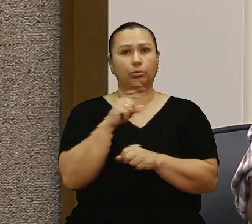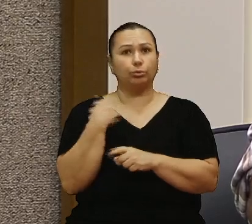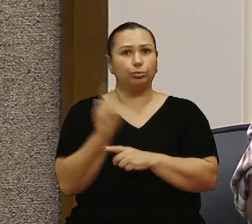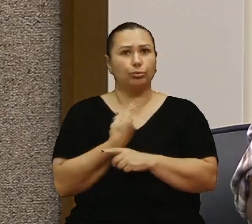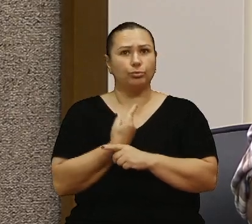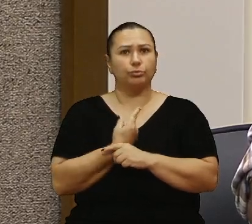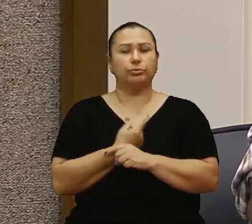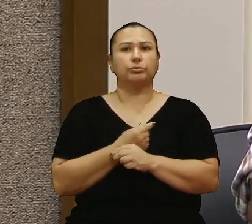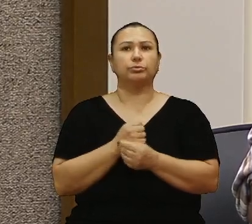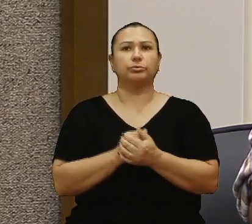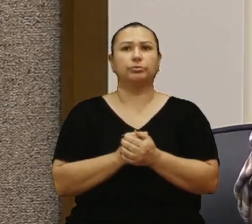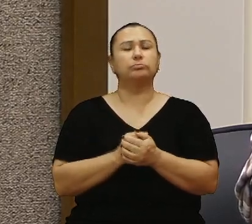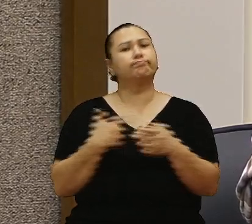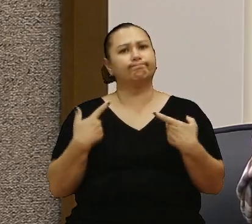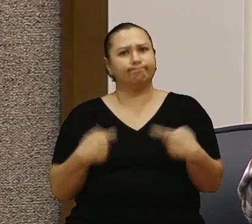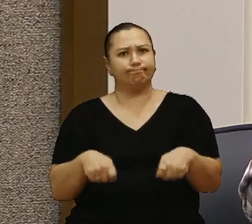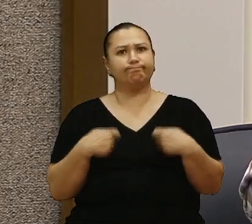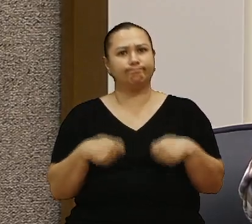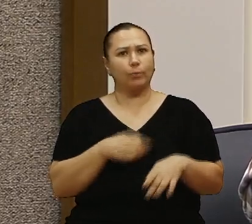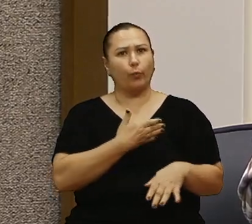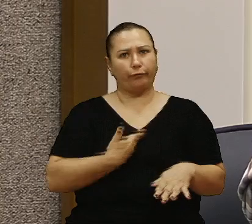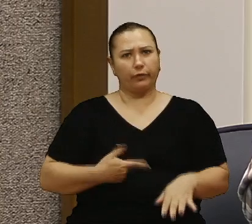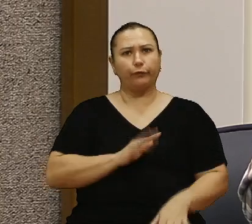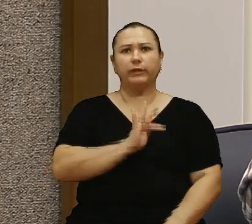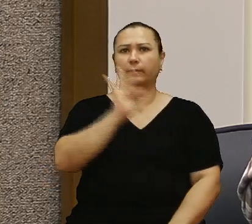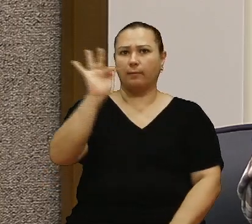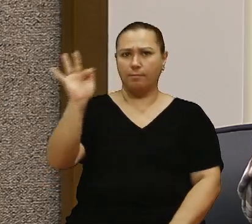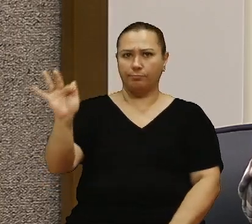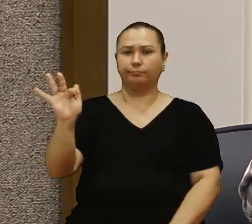nós precisamos que o governo federal